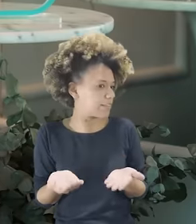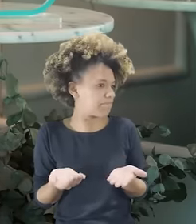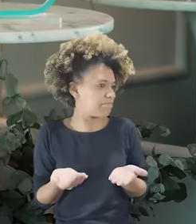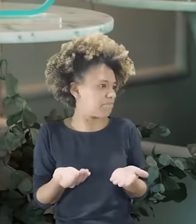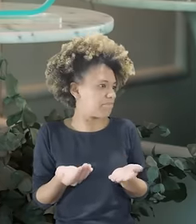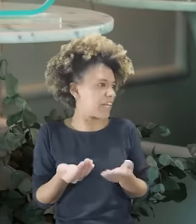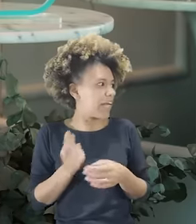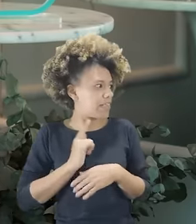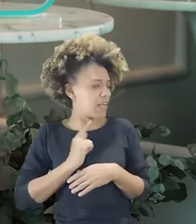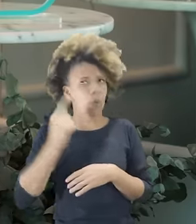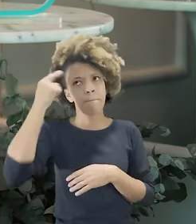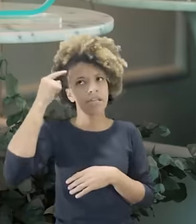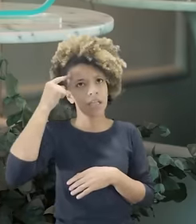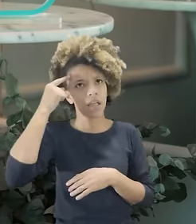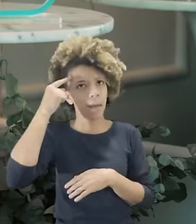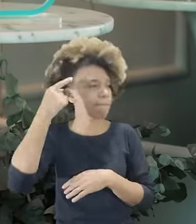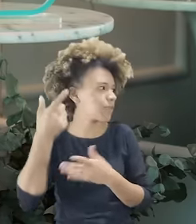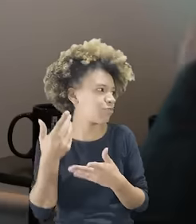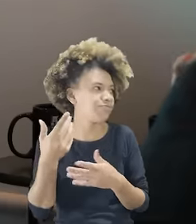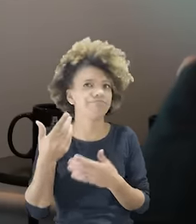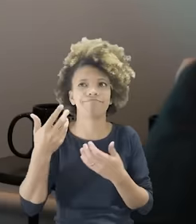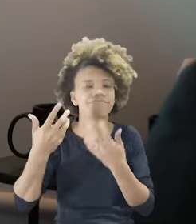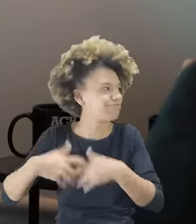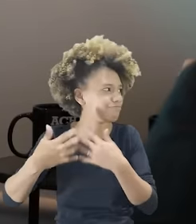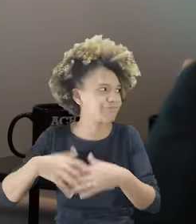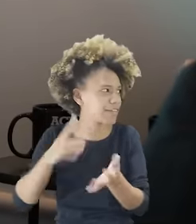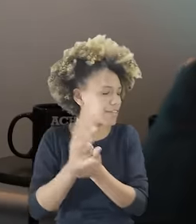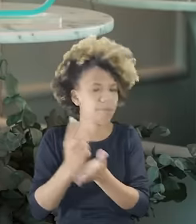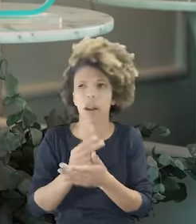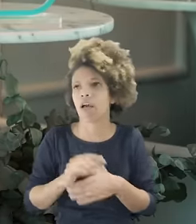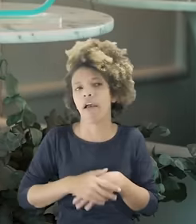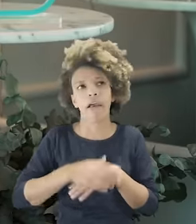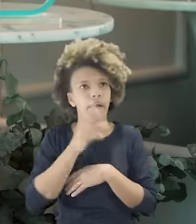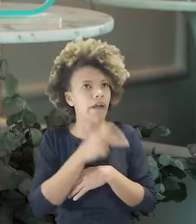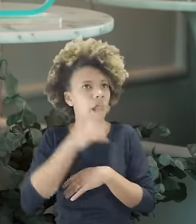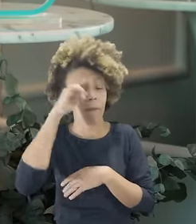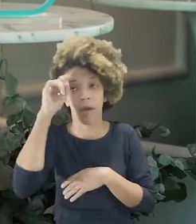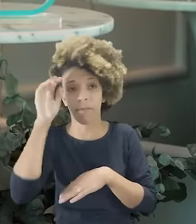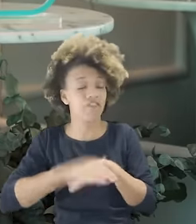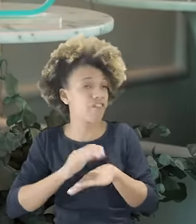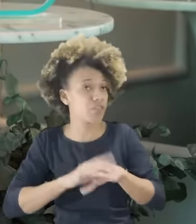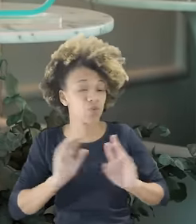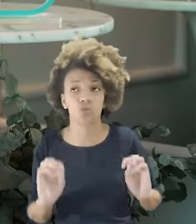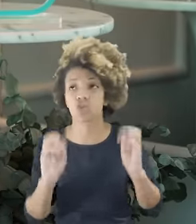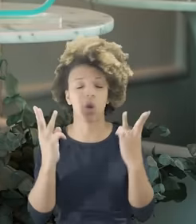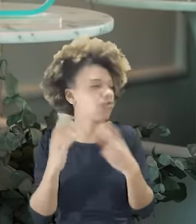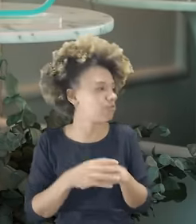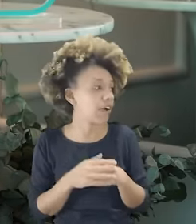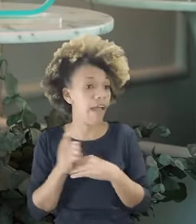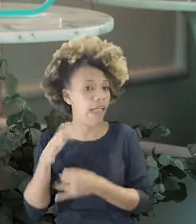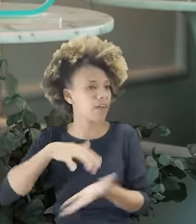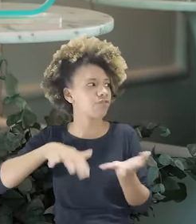estão com um triplex na cabeça pensando em você é louco isso tem pessoas assim o Maurício fez um show essas pessoas